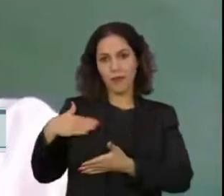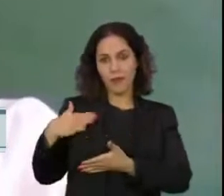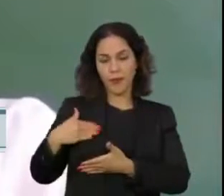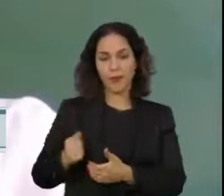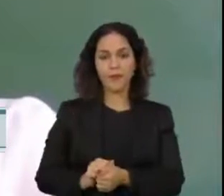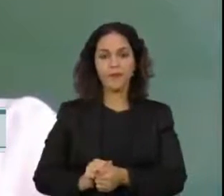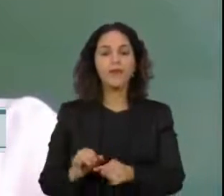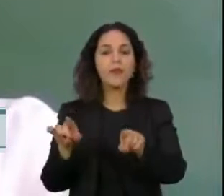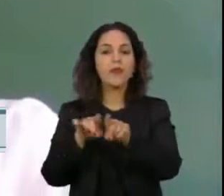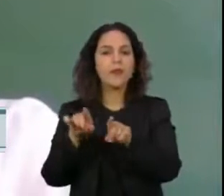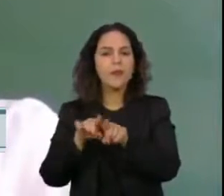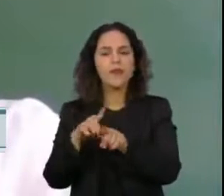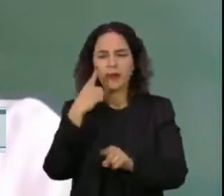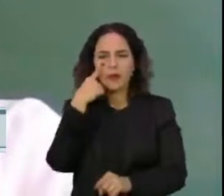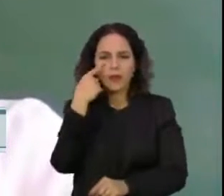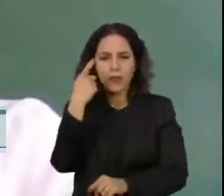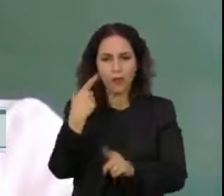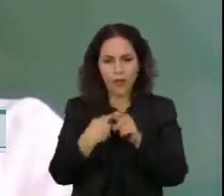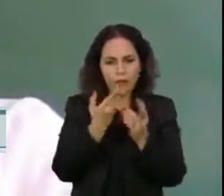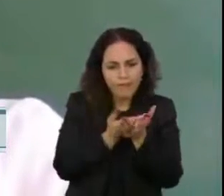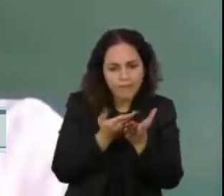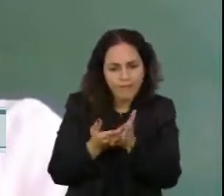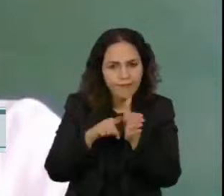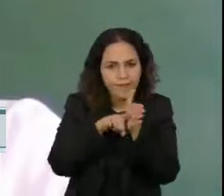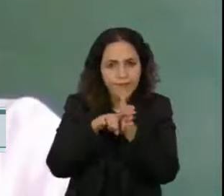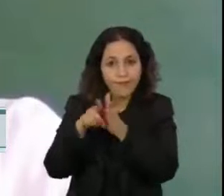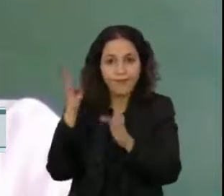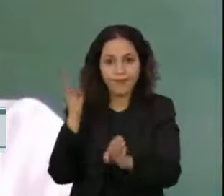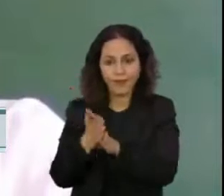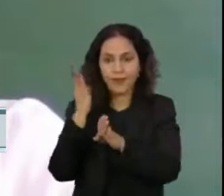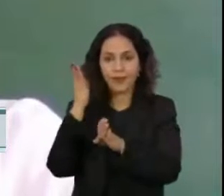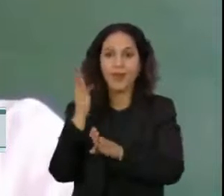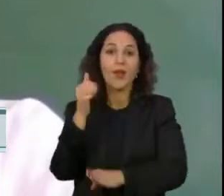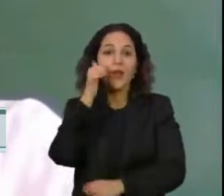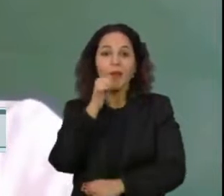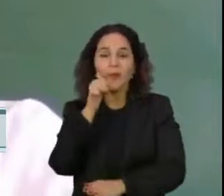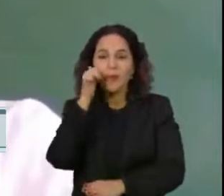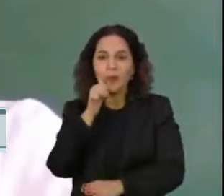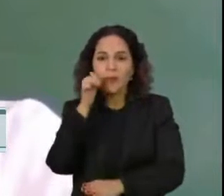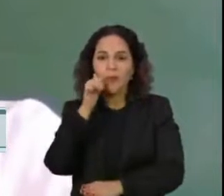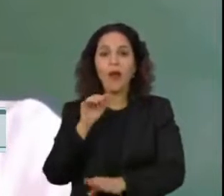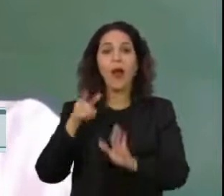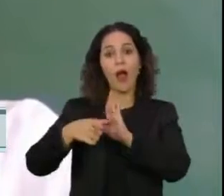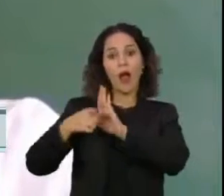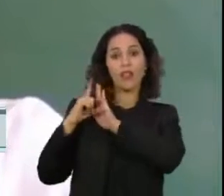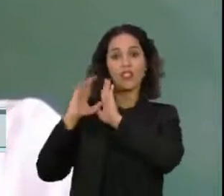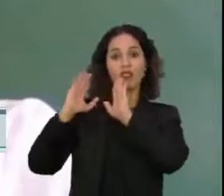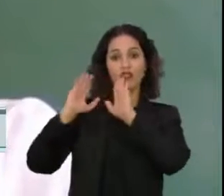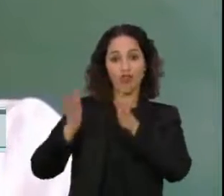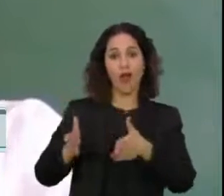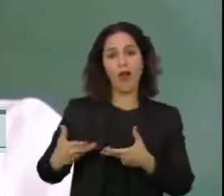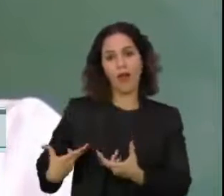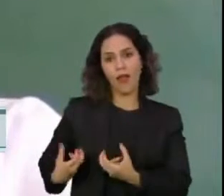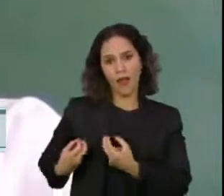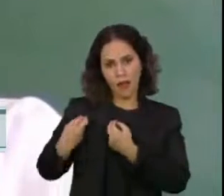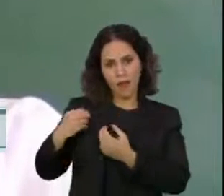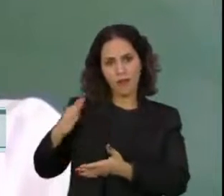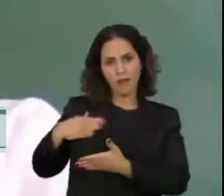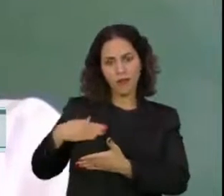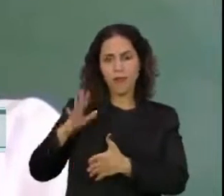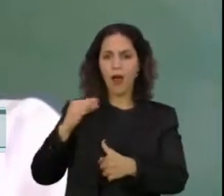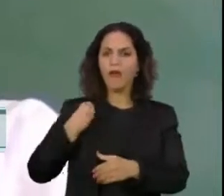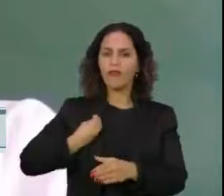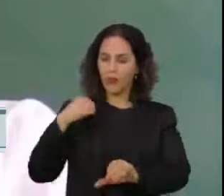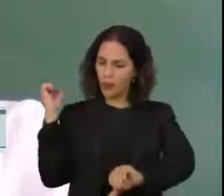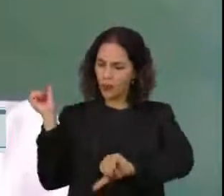também, Joyce, que esses estudos mostram também que mesmo as mulheres que tiveram câncer de mama e mudaram o seu